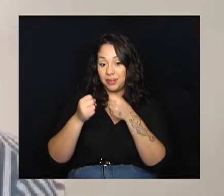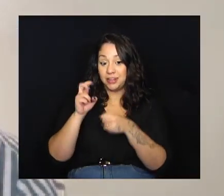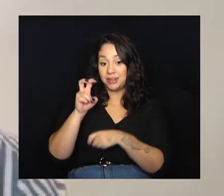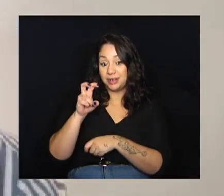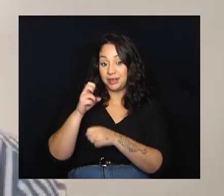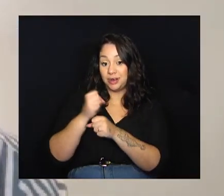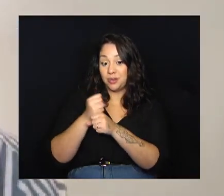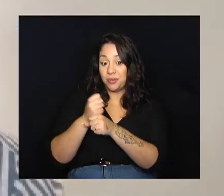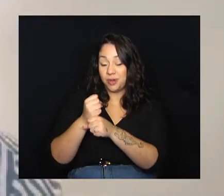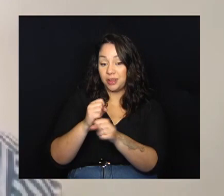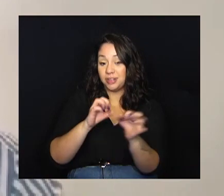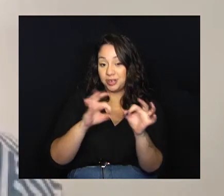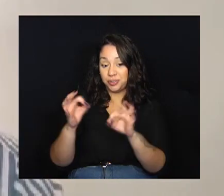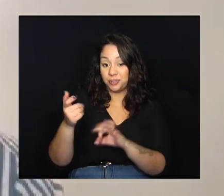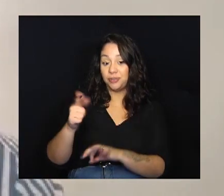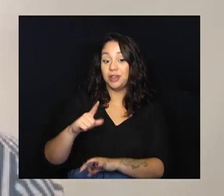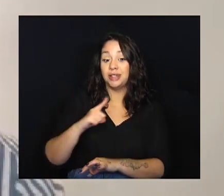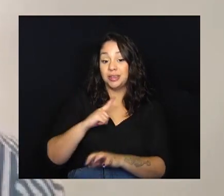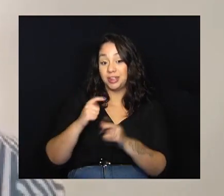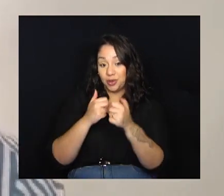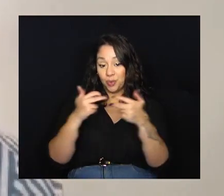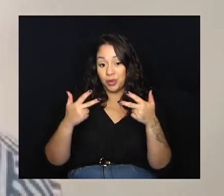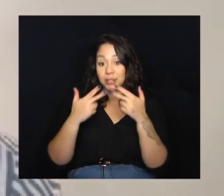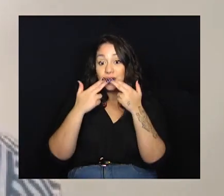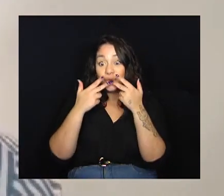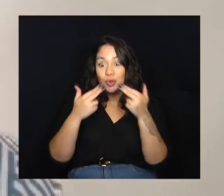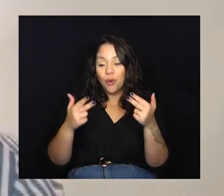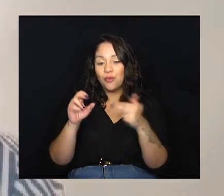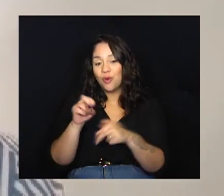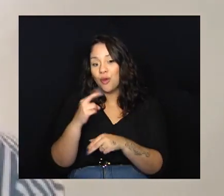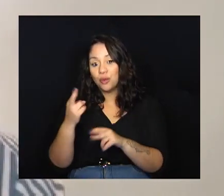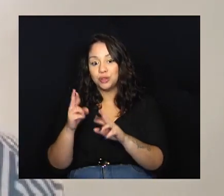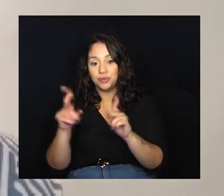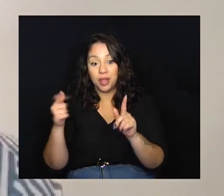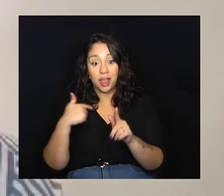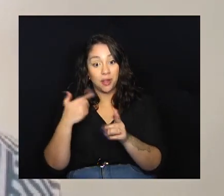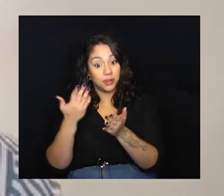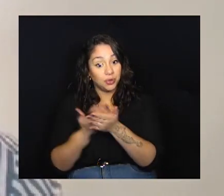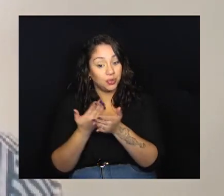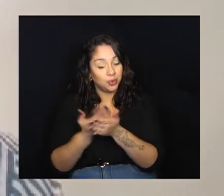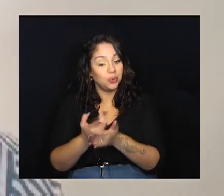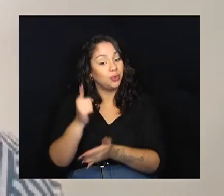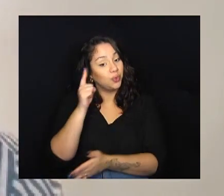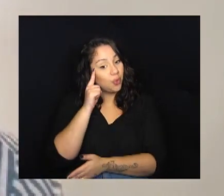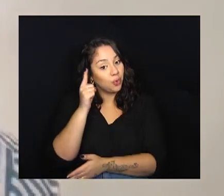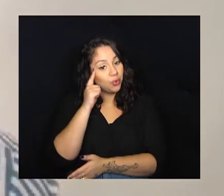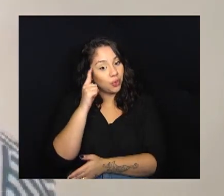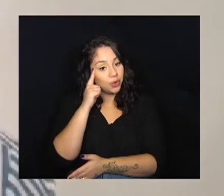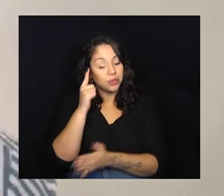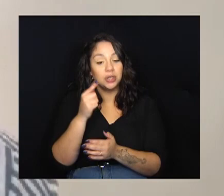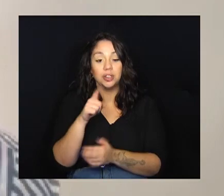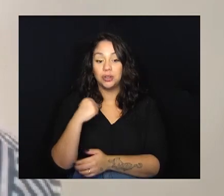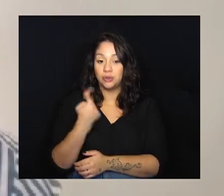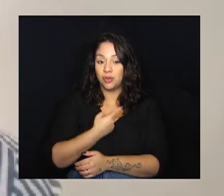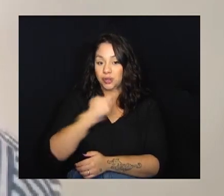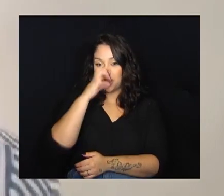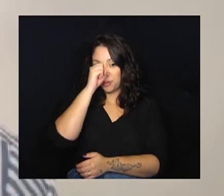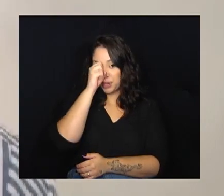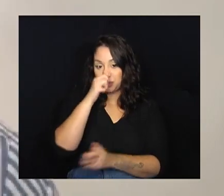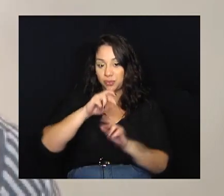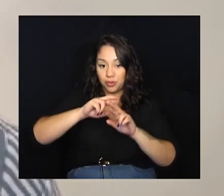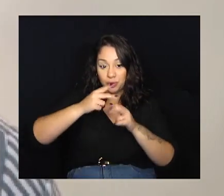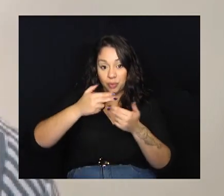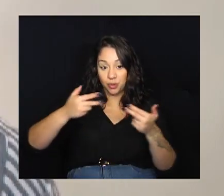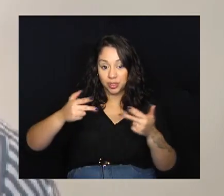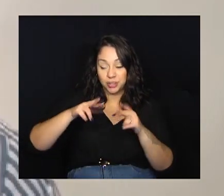e a gente já vai ter coisas novas ou até mesmos diferentes eu estudo todo dia todo dia todo dia a gente aprende coisa nova principalmente na área da genética